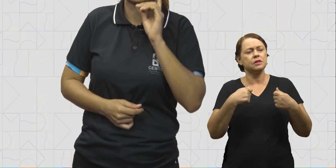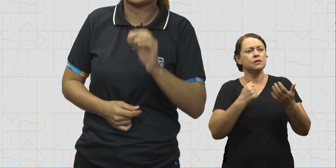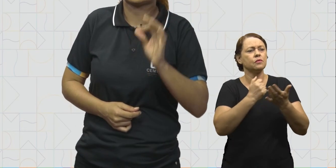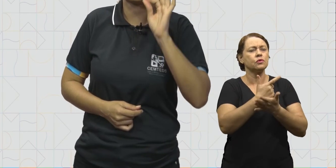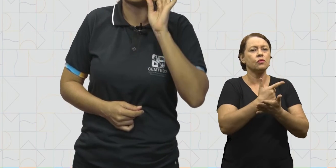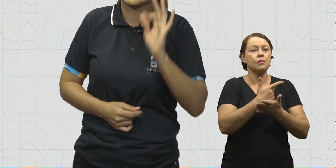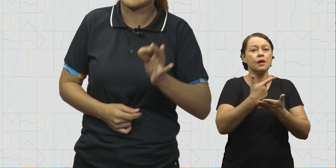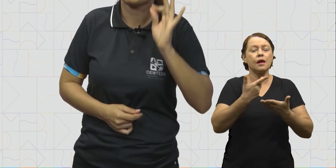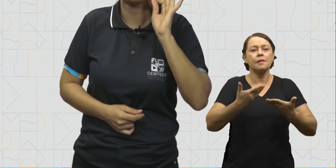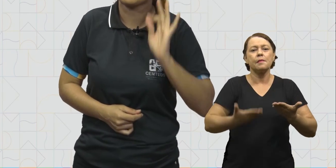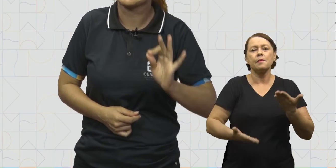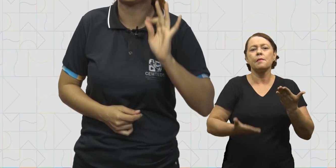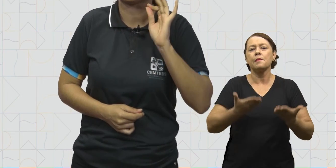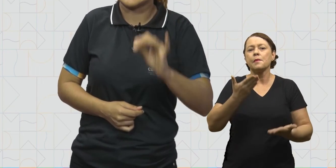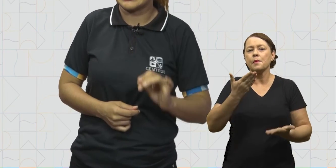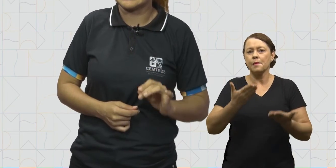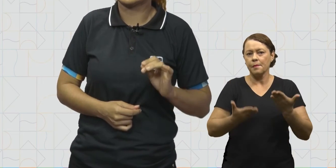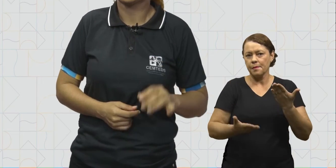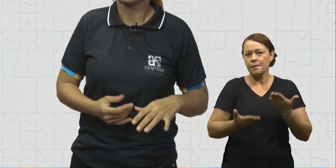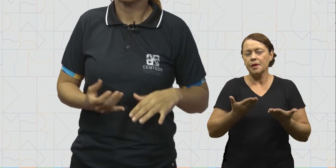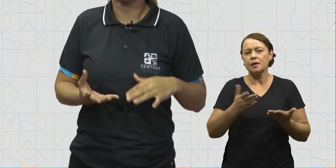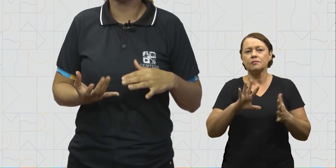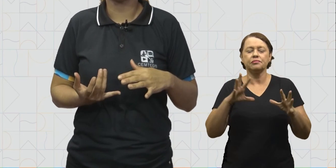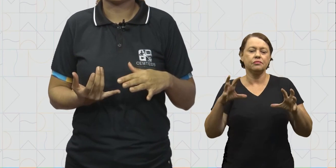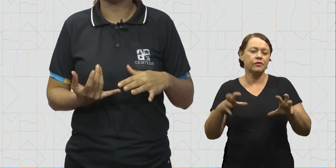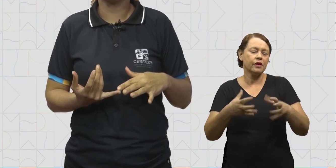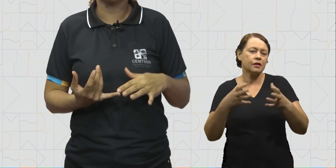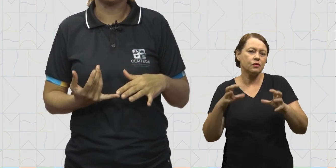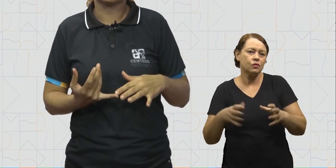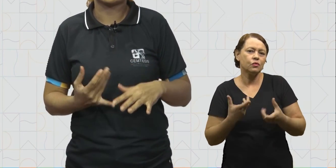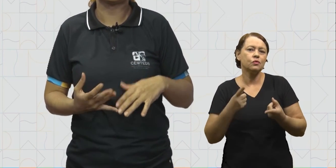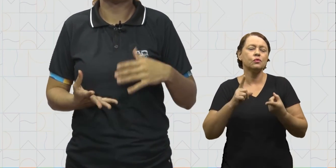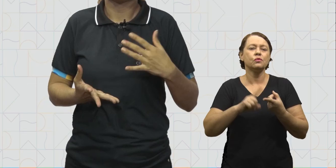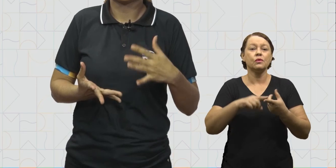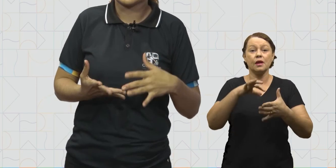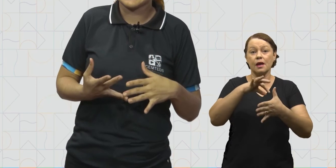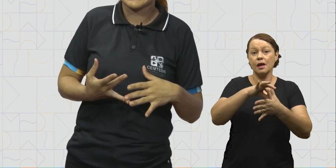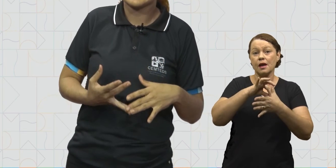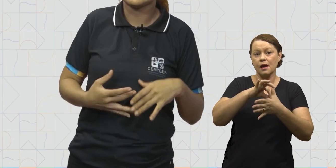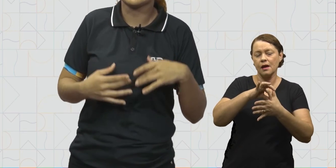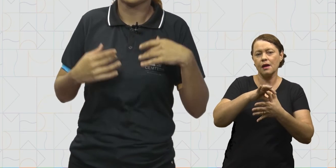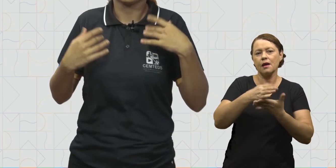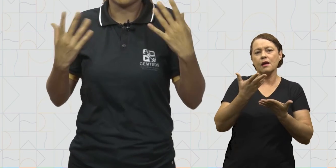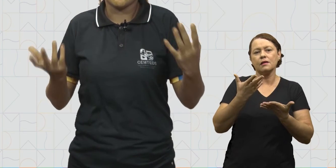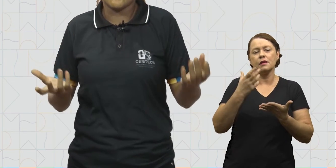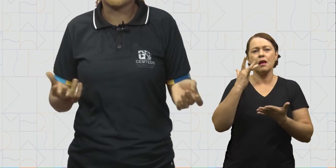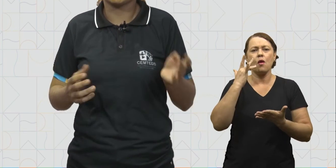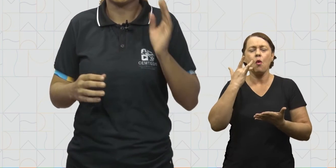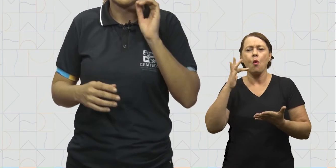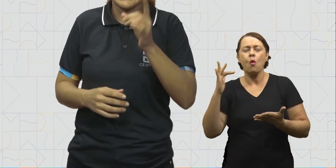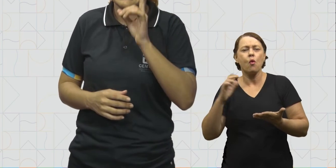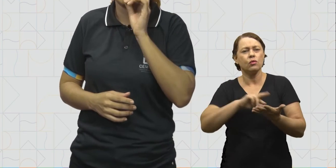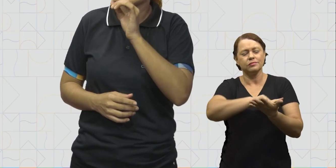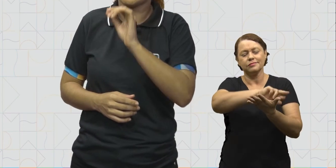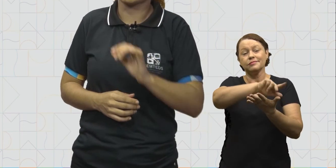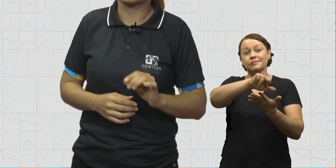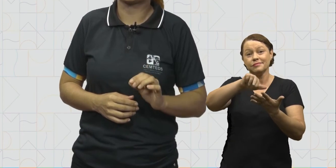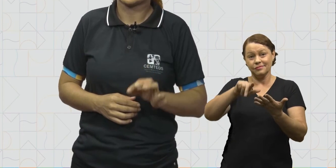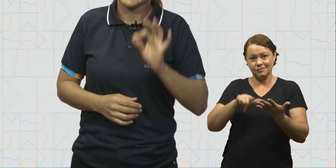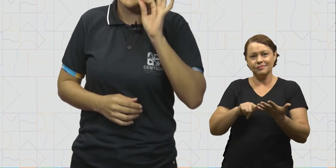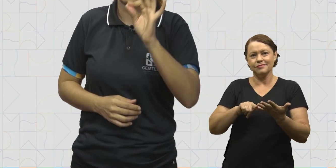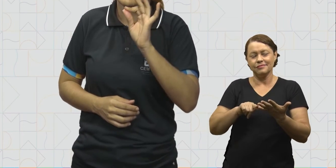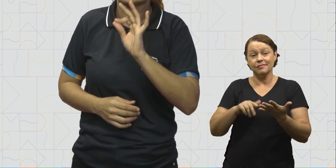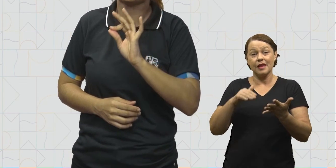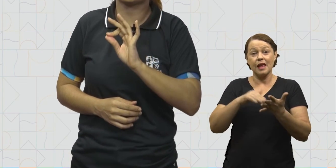que precisam ser pesadas, como verduras, carne, ouro, entre